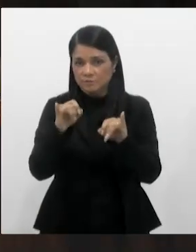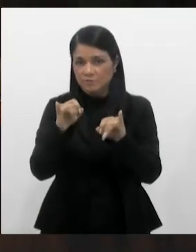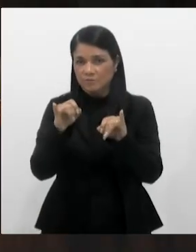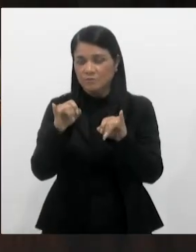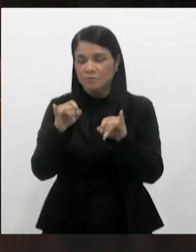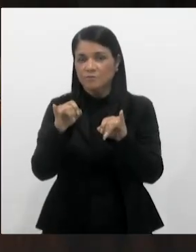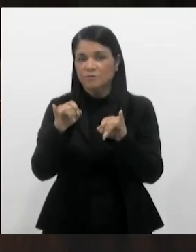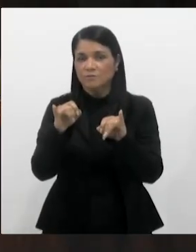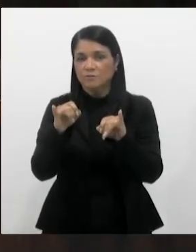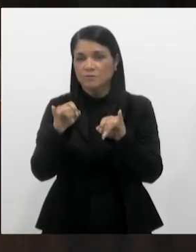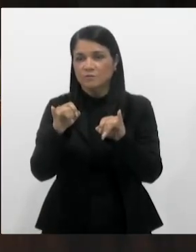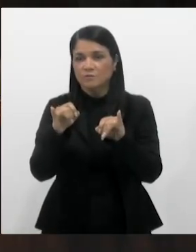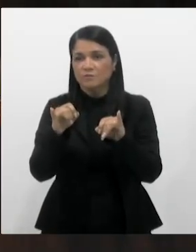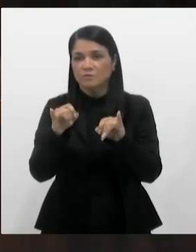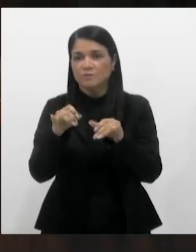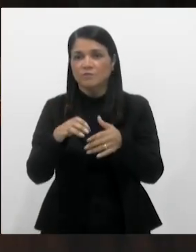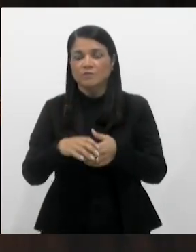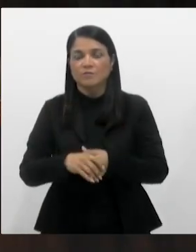Comissão de Cultura,